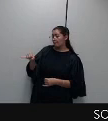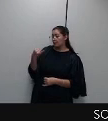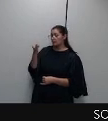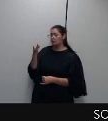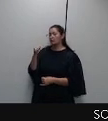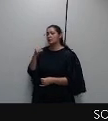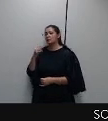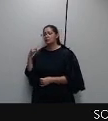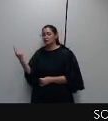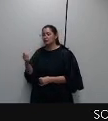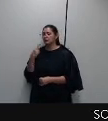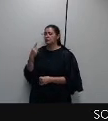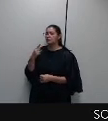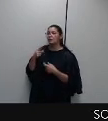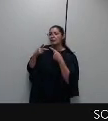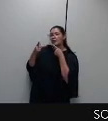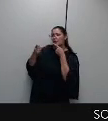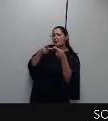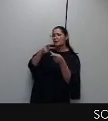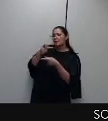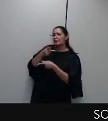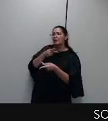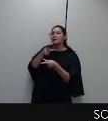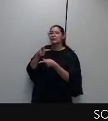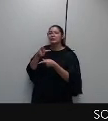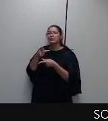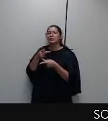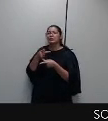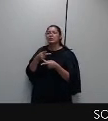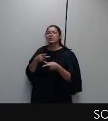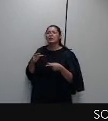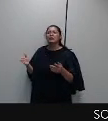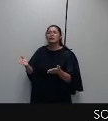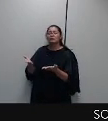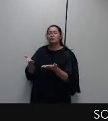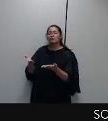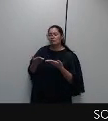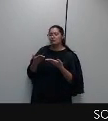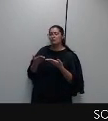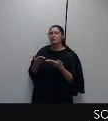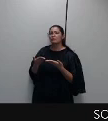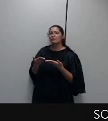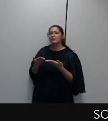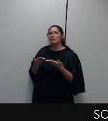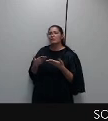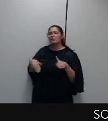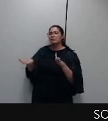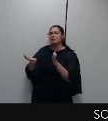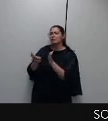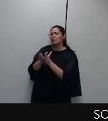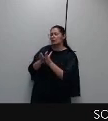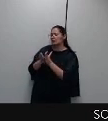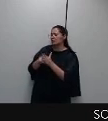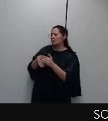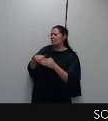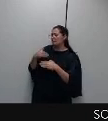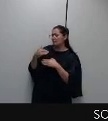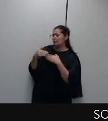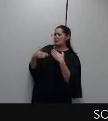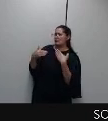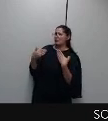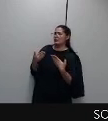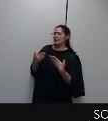é o seguinte é um processo que vem de certa forma chegando muito né se de matéria para todos os